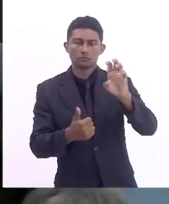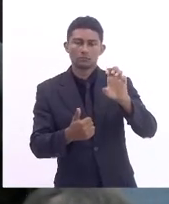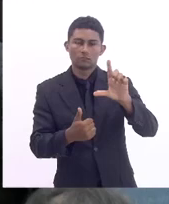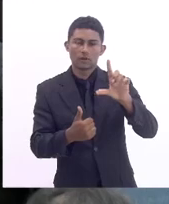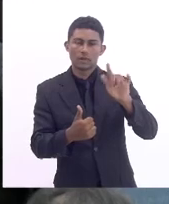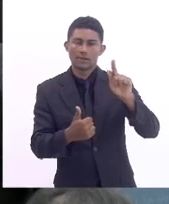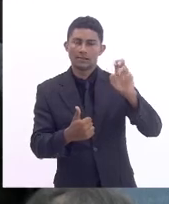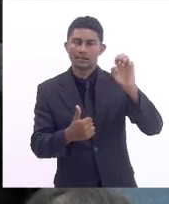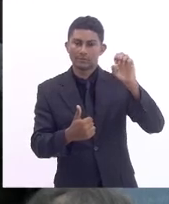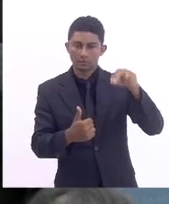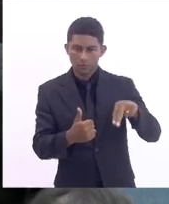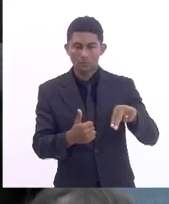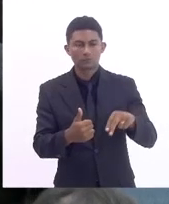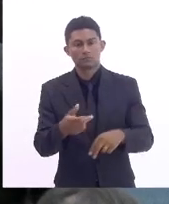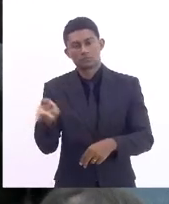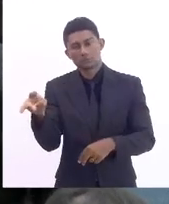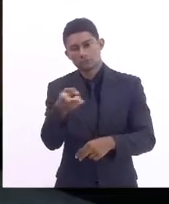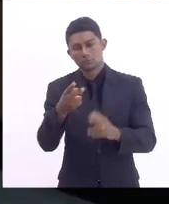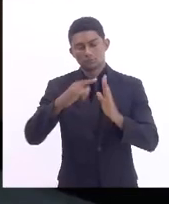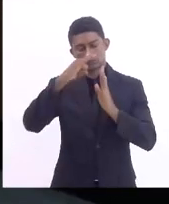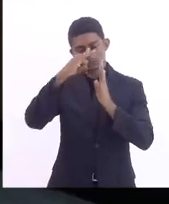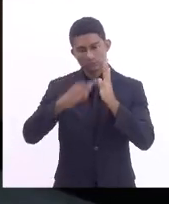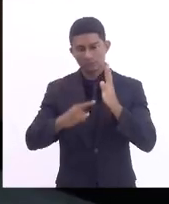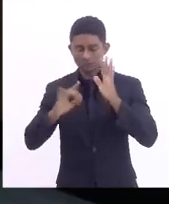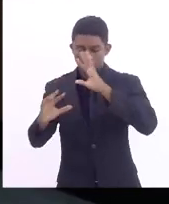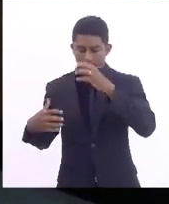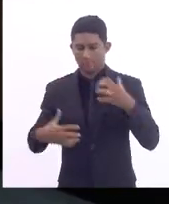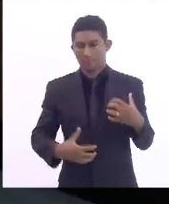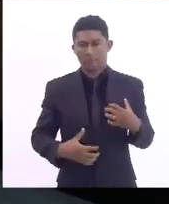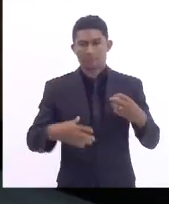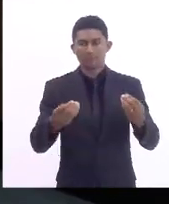Neves para receber em um termo de Foz